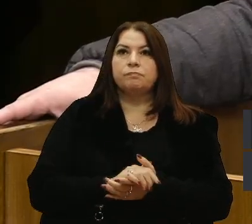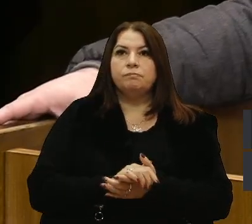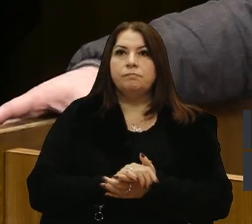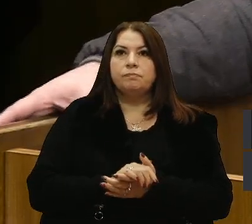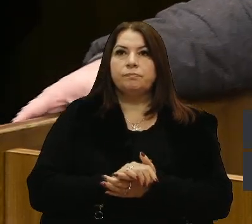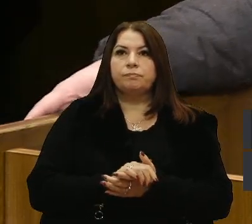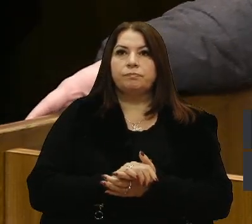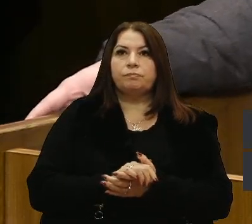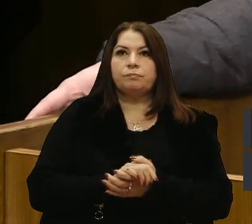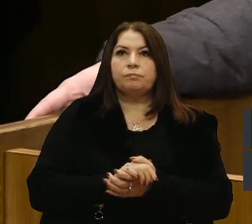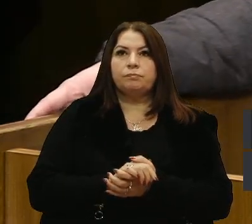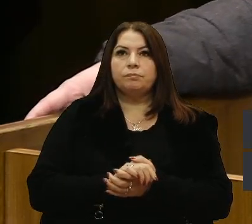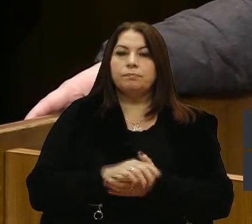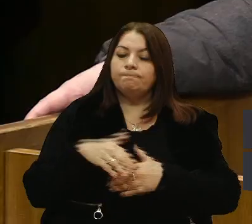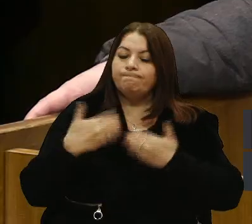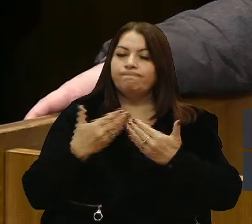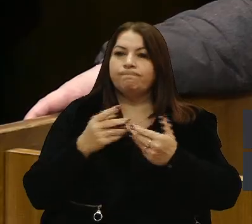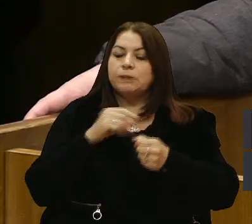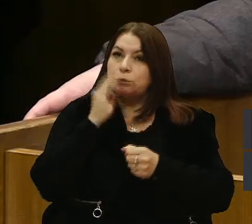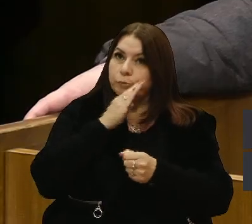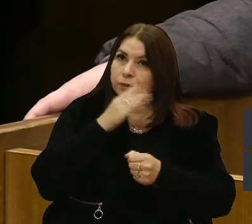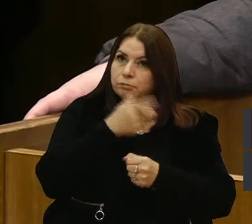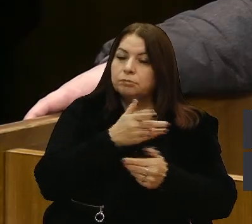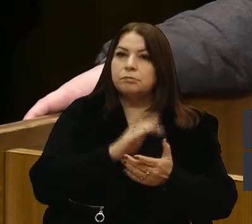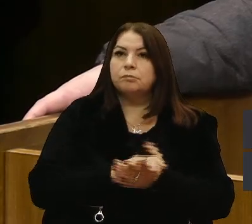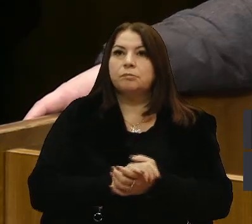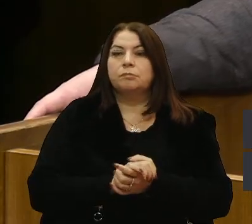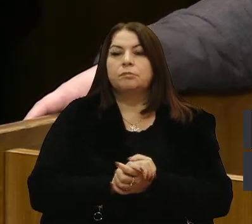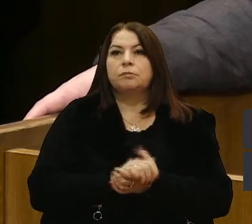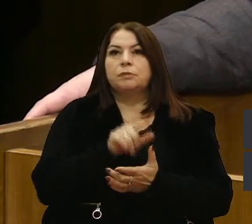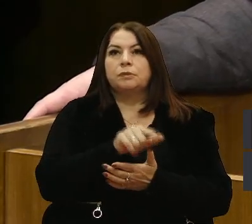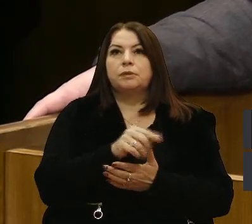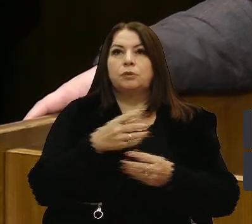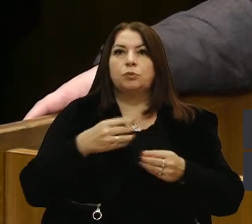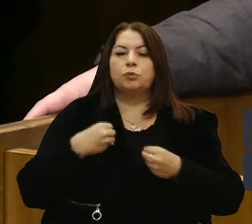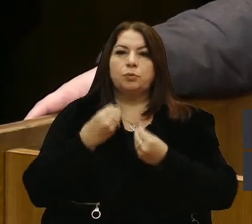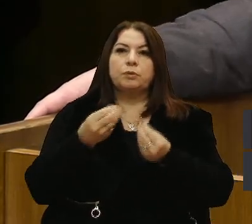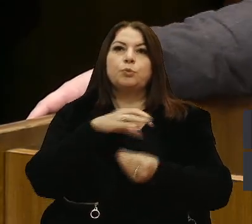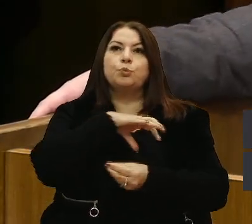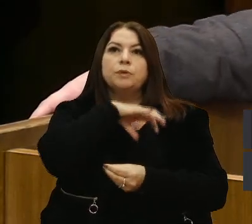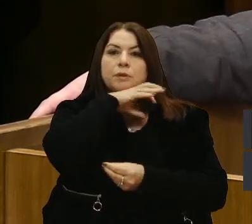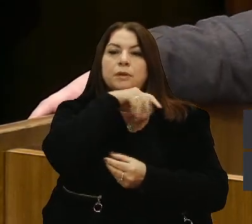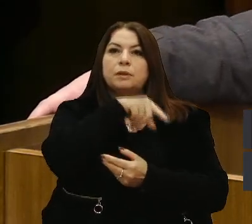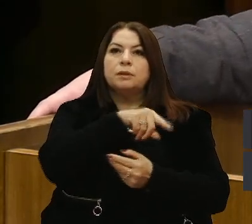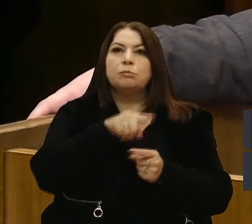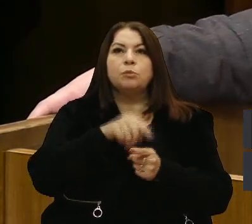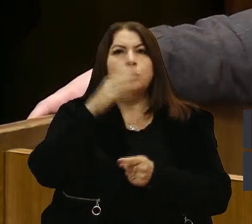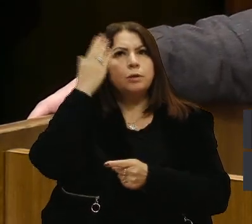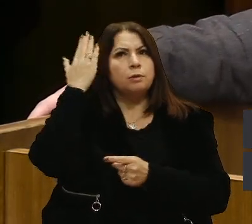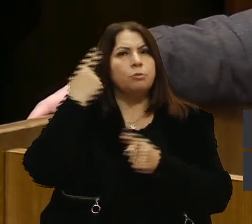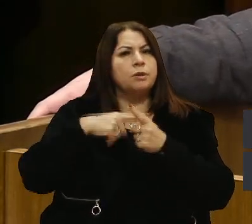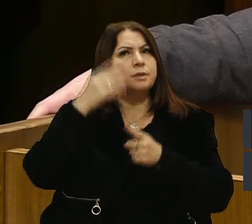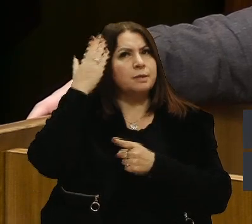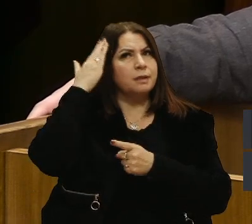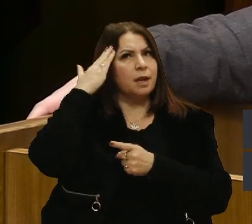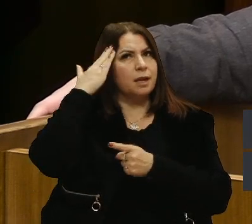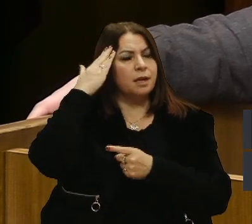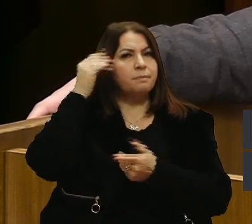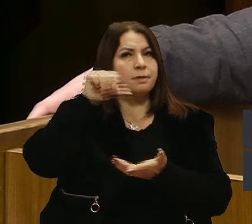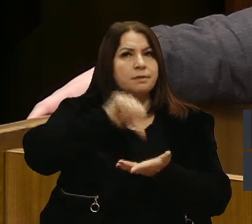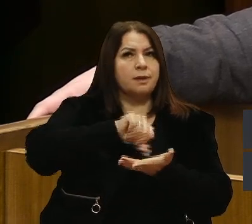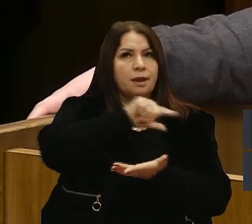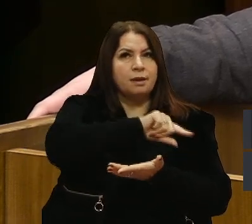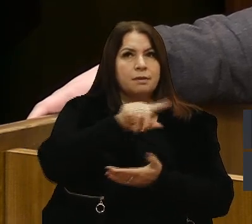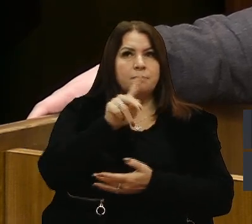aos trancos e barrancos, agilizar essa doação desse terreno, porque a gente sabe que a atual sede